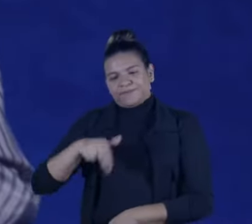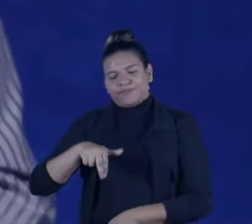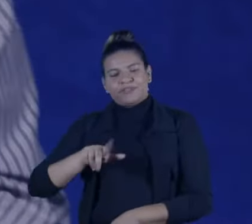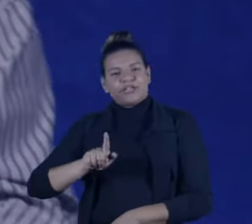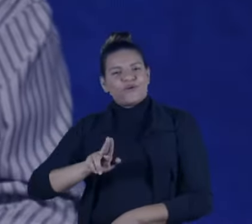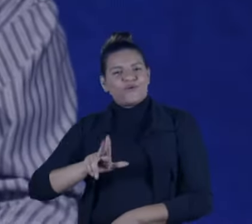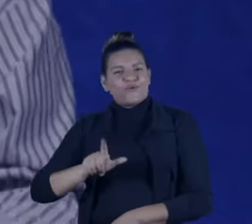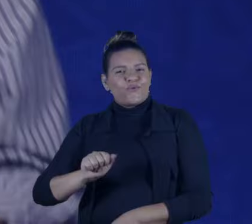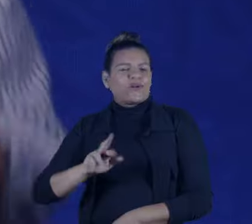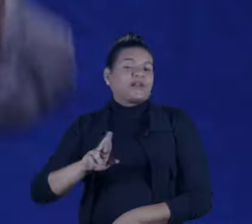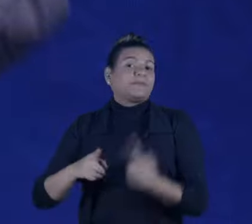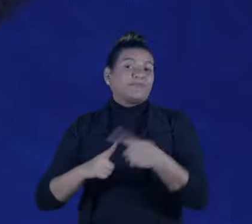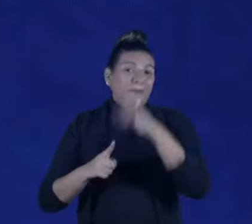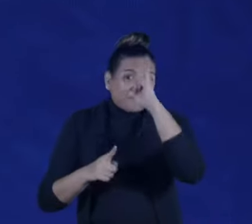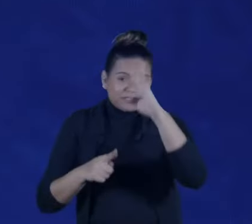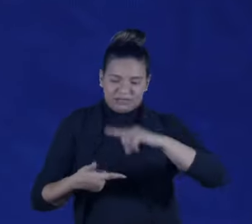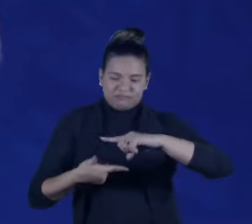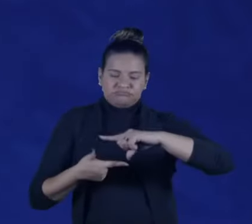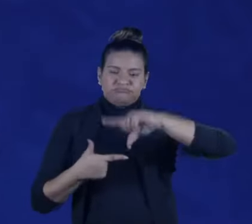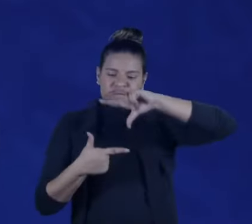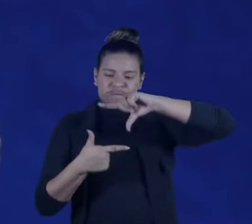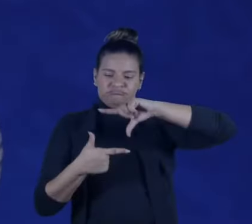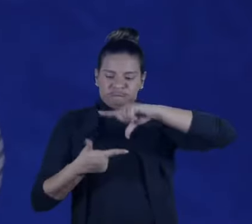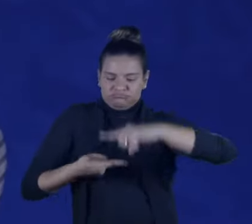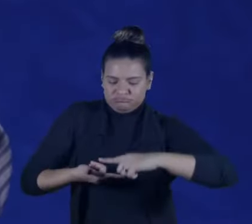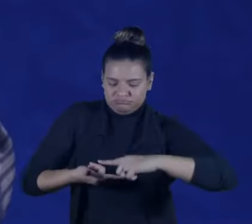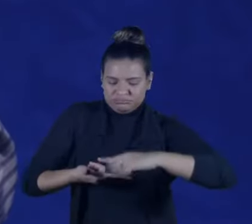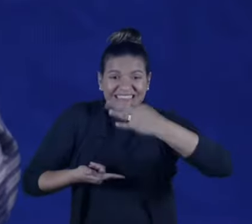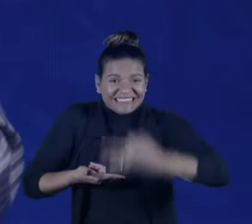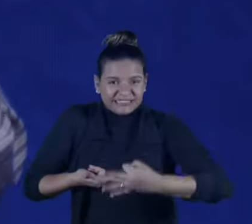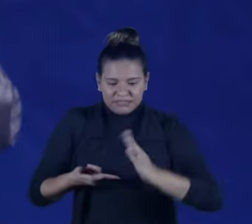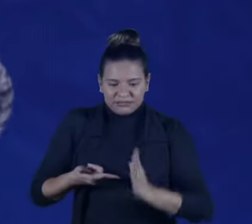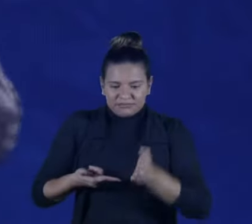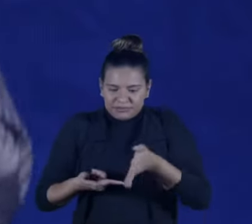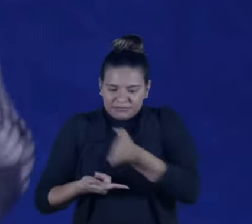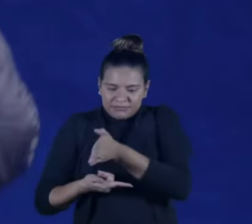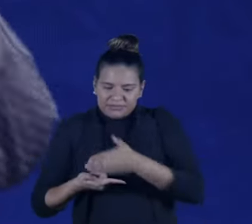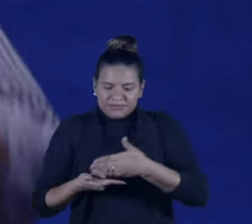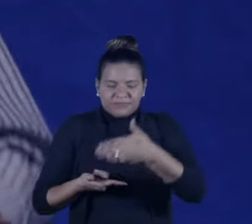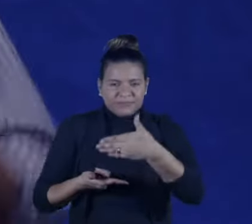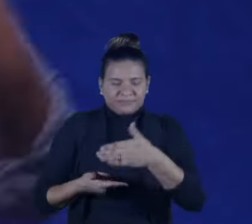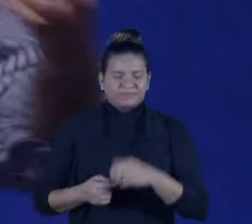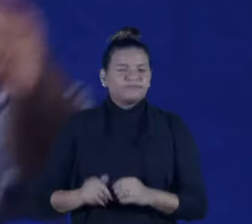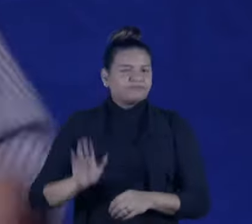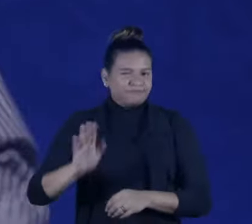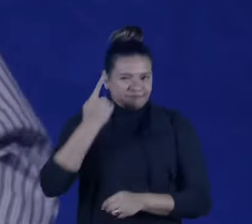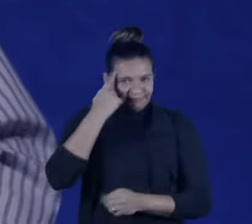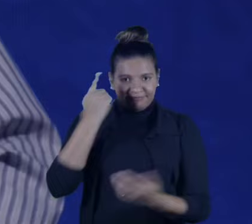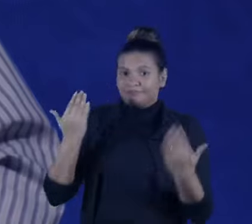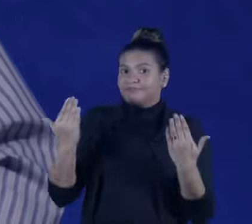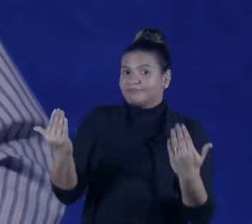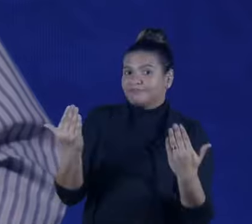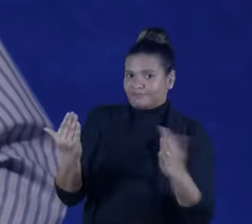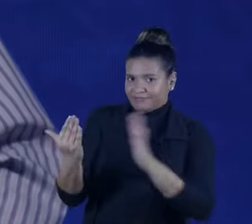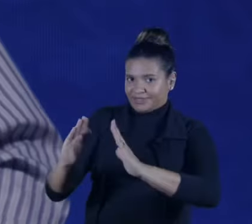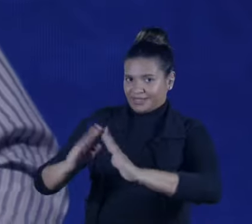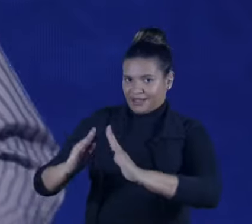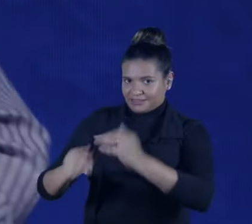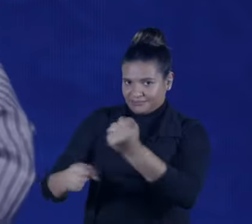ali no ângulo, né? Agora, quem é a pedra angular das nossas